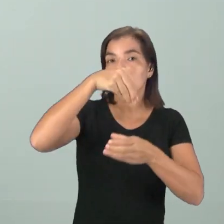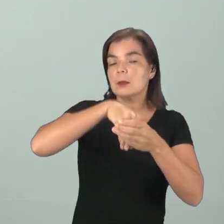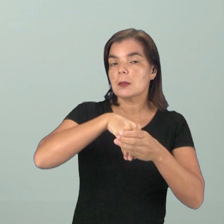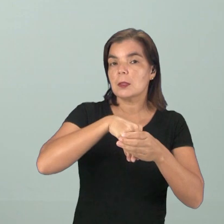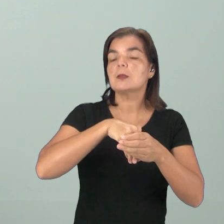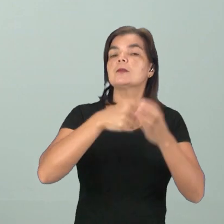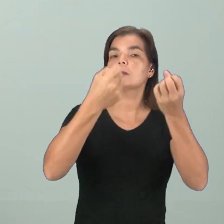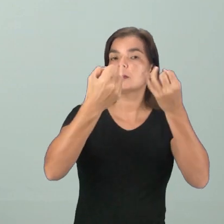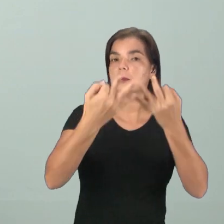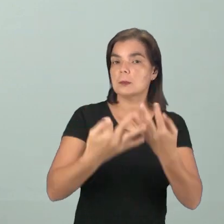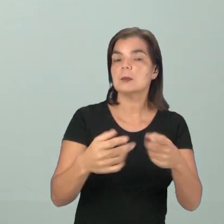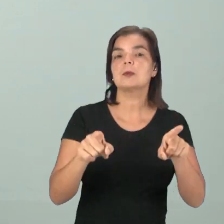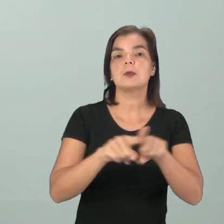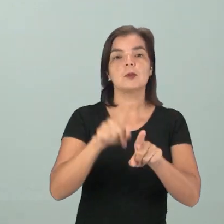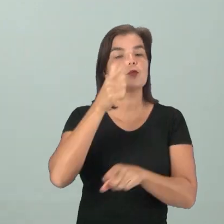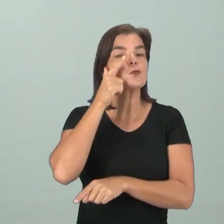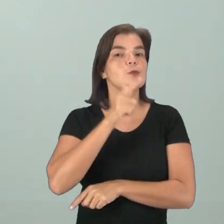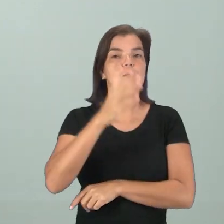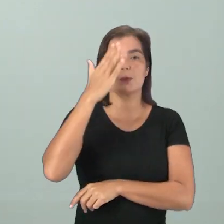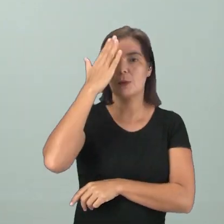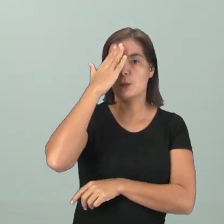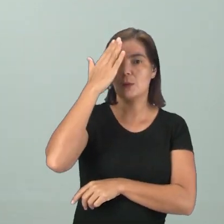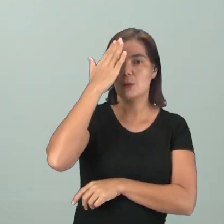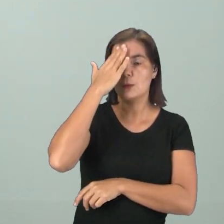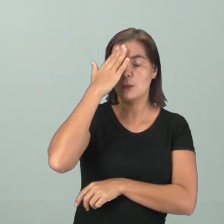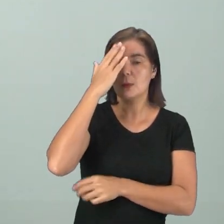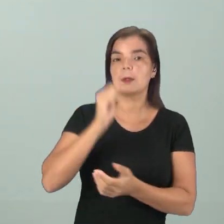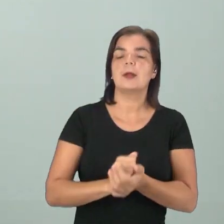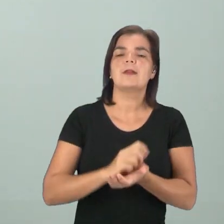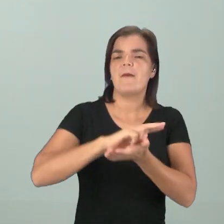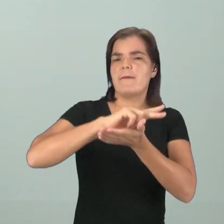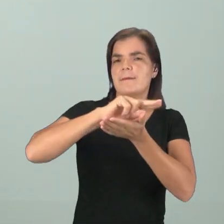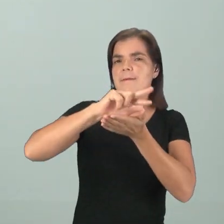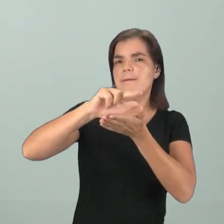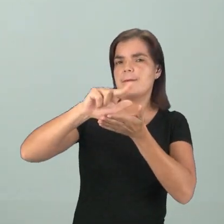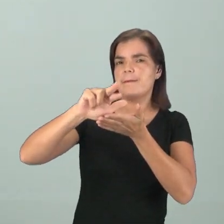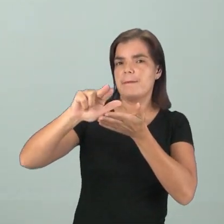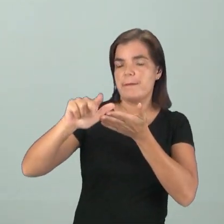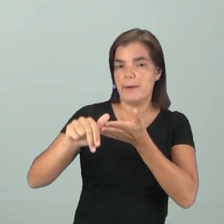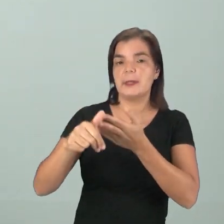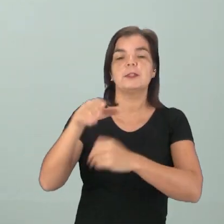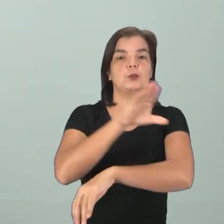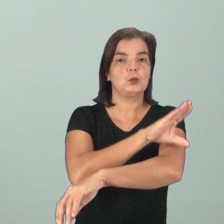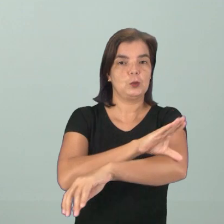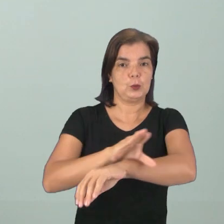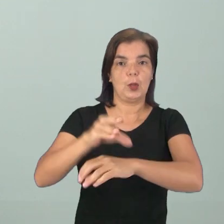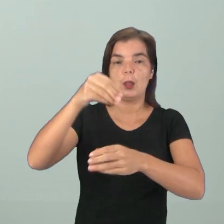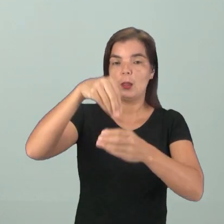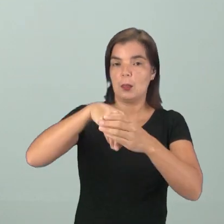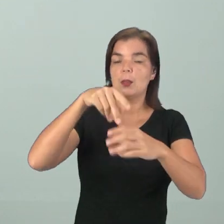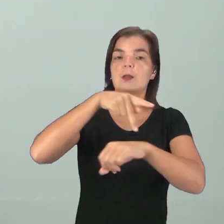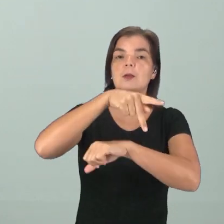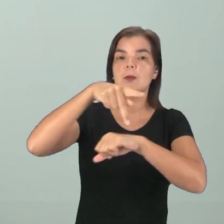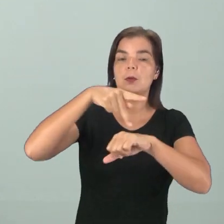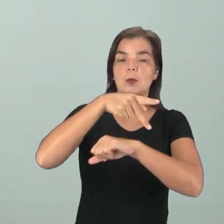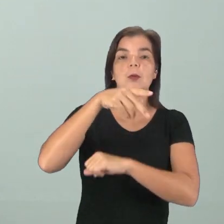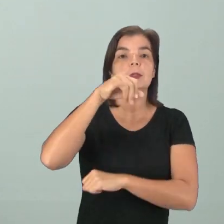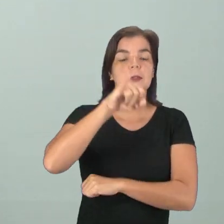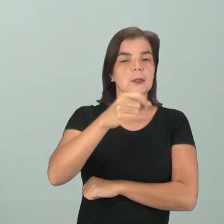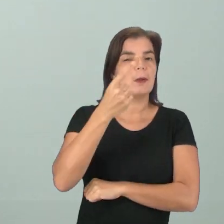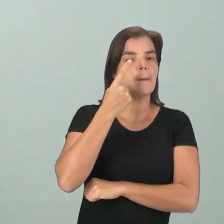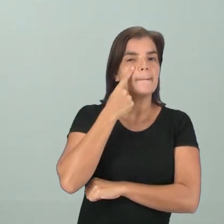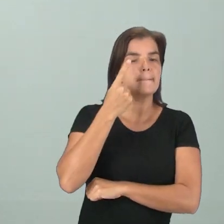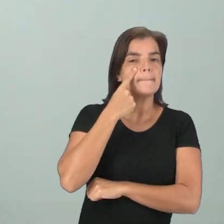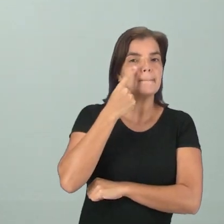desse conceito que a gente consegue entender essa pluralidade de culturas dentro do nosso país. Se a gente